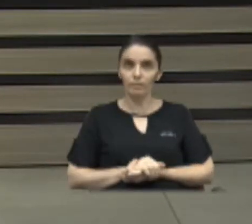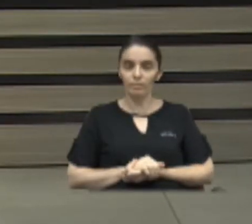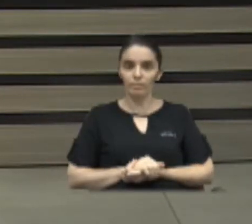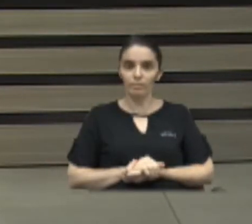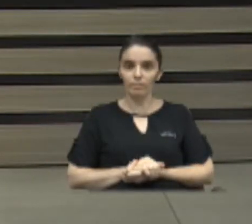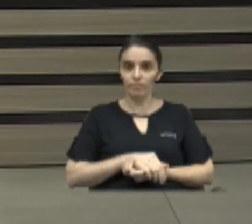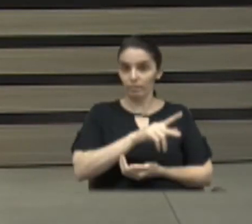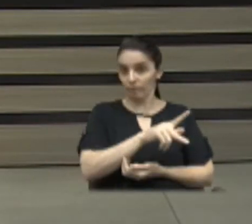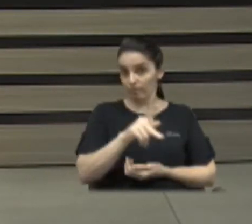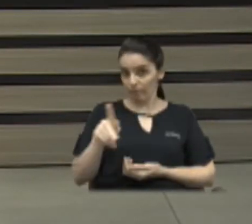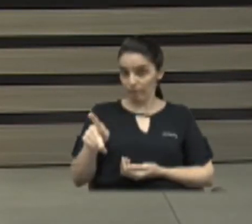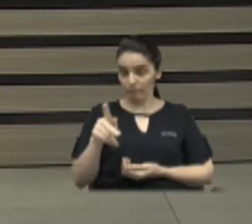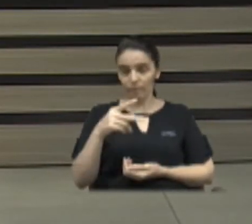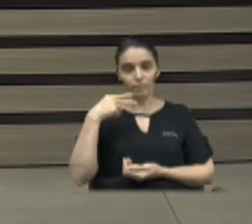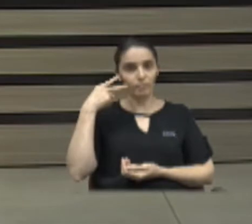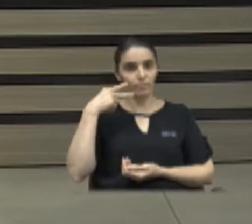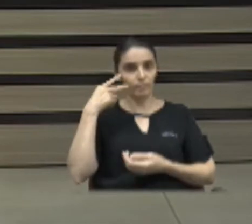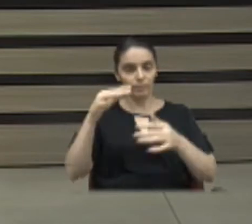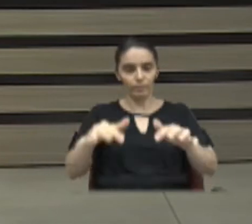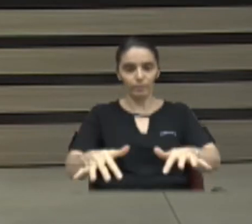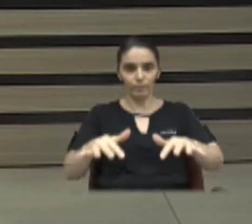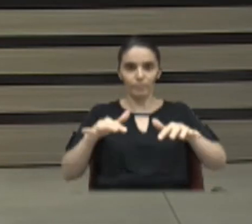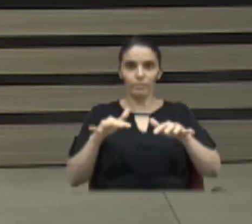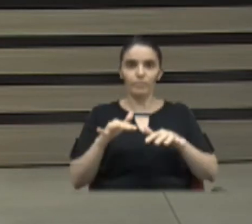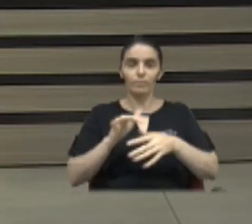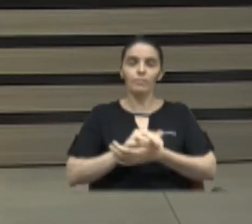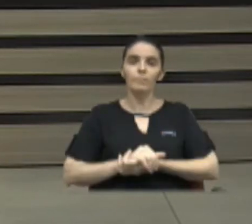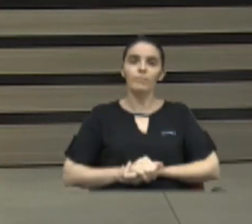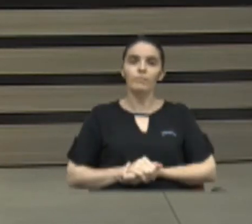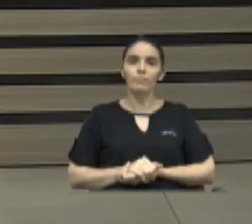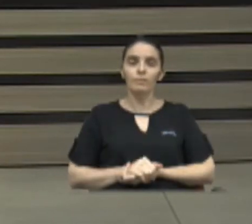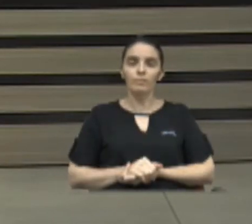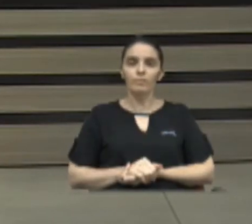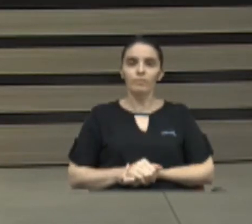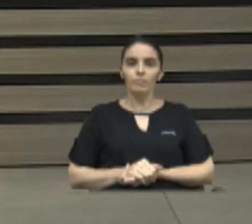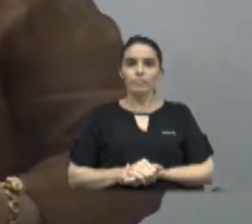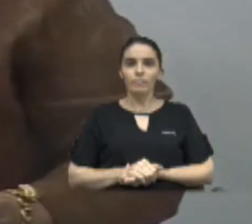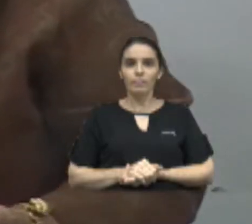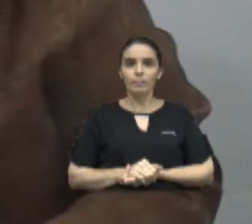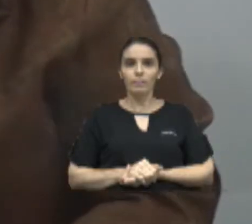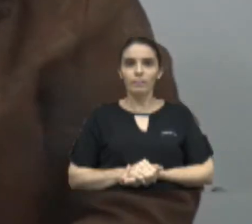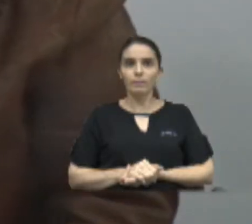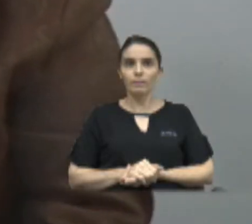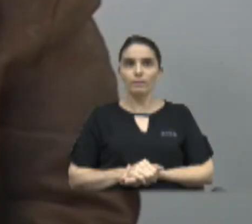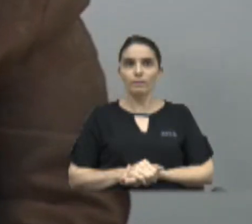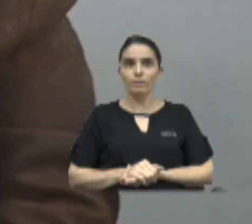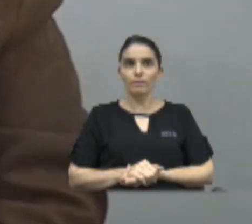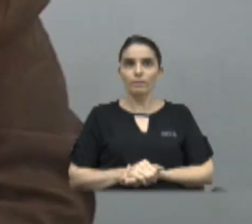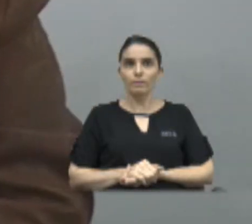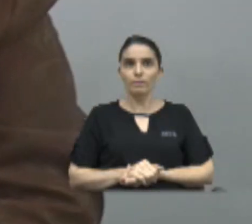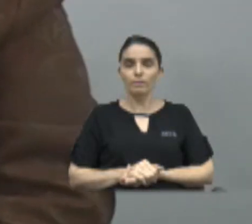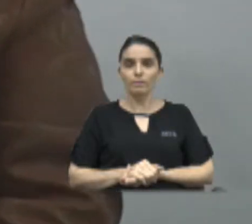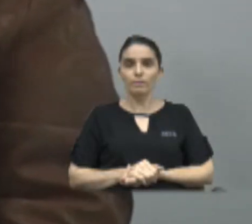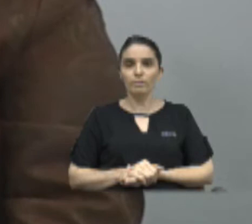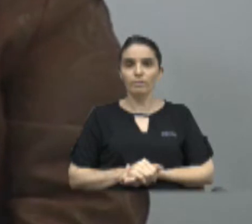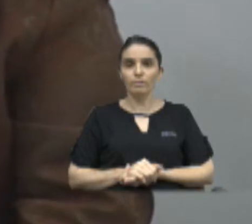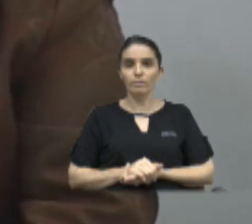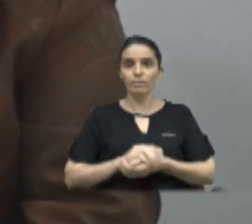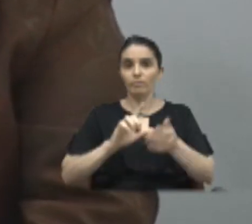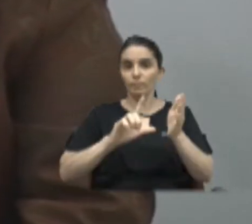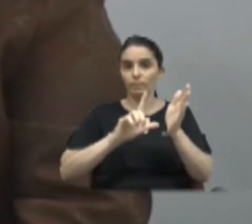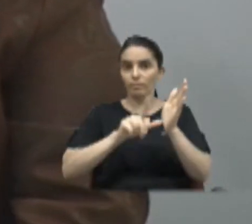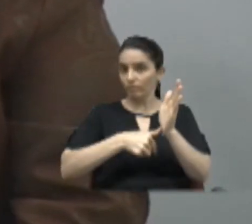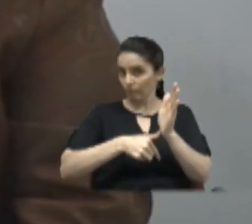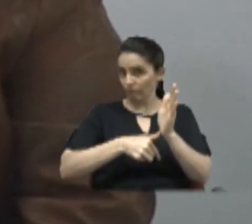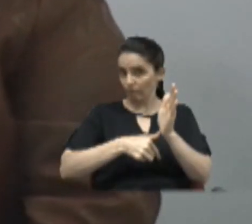Senhor presidente, nobres pares, plateia presente. Acho que pela primeira vez, senhor presidente, eu cheguei atrasada e quero